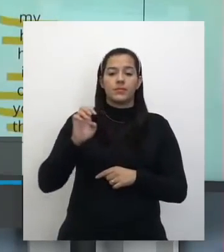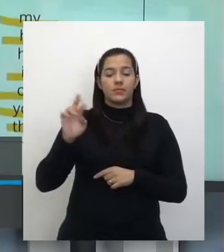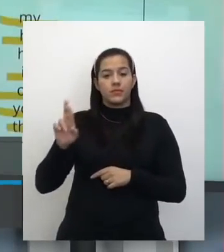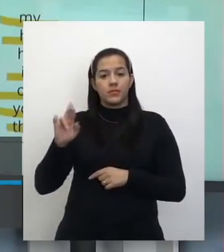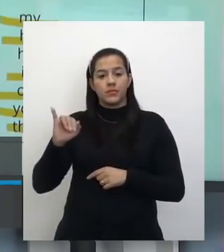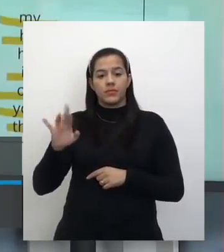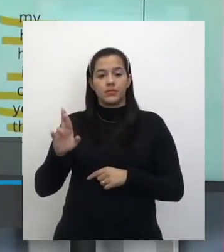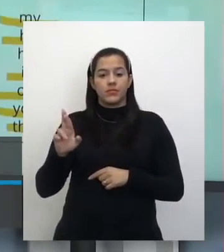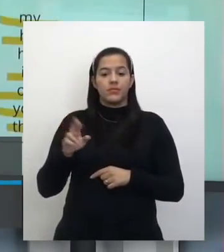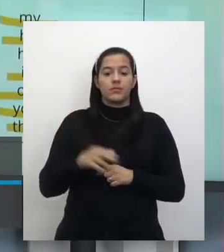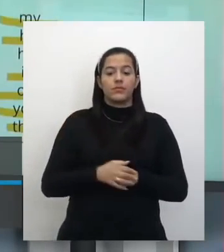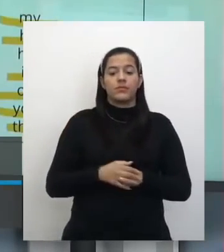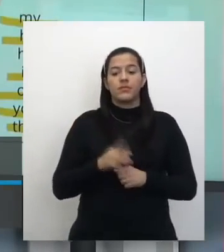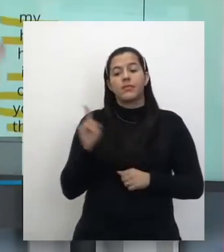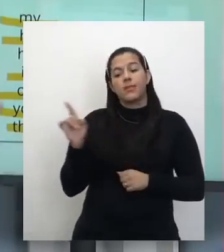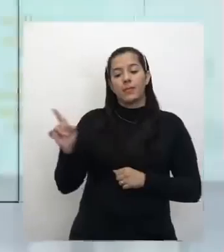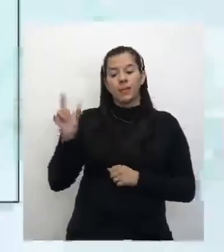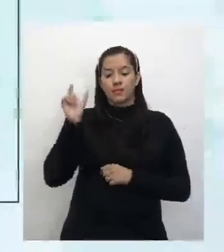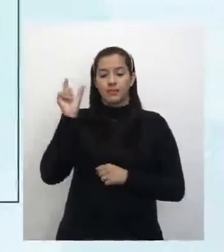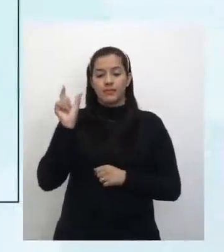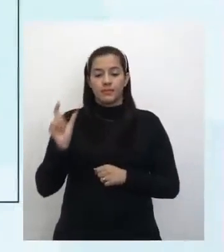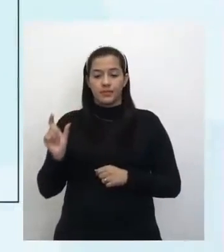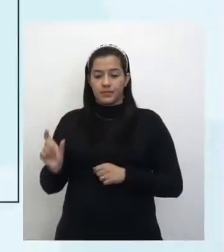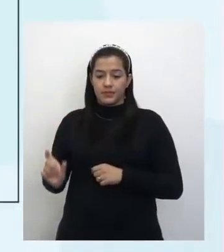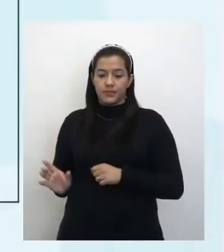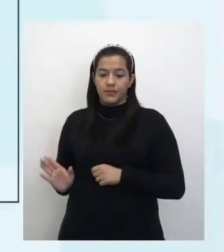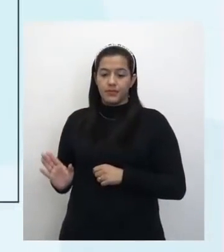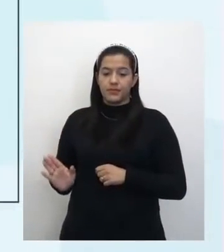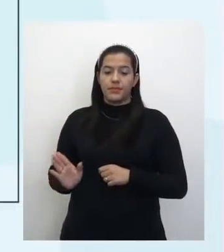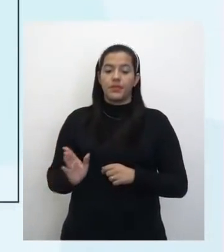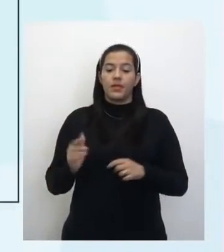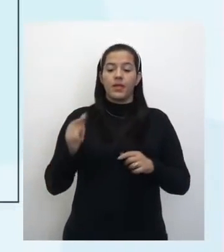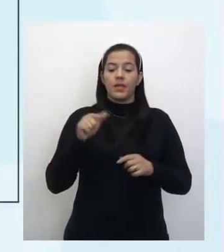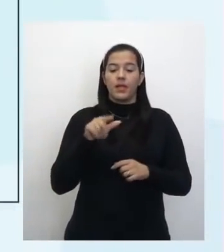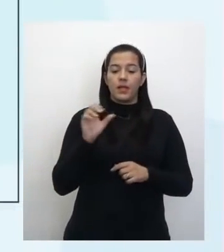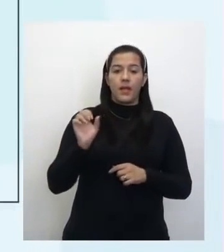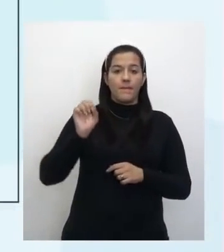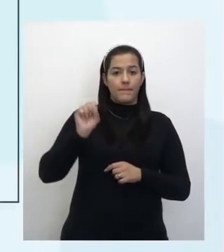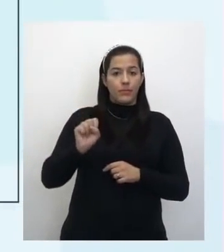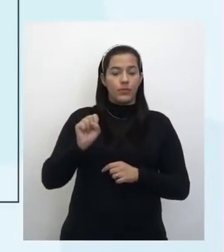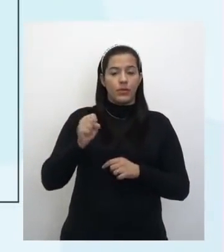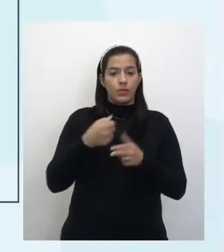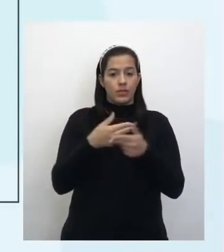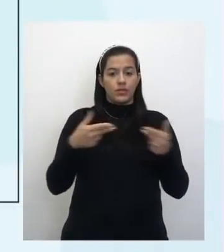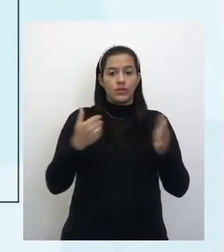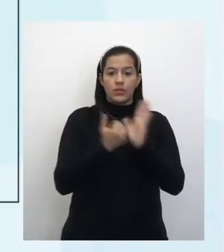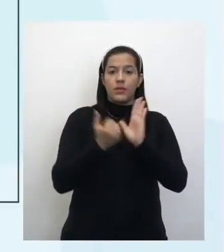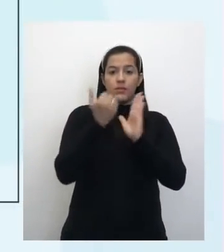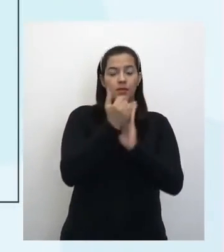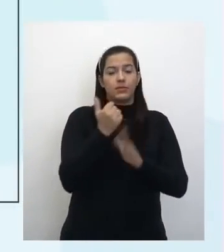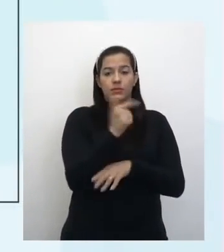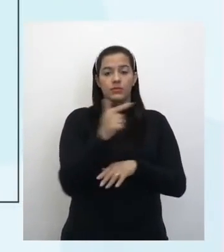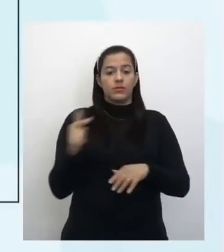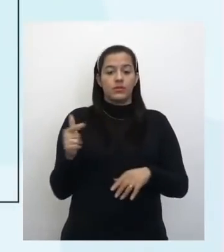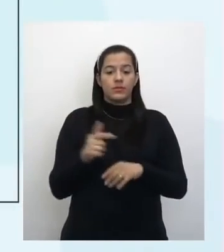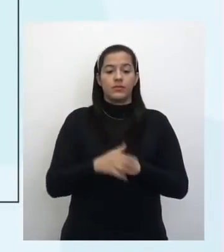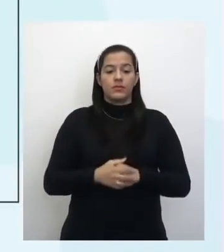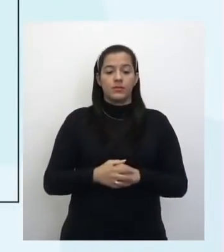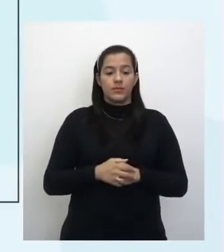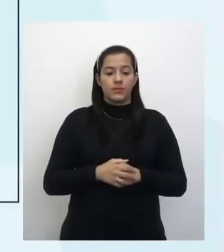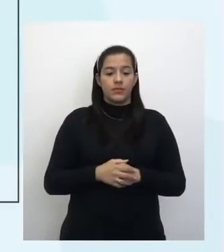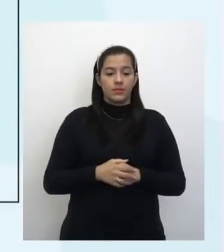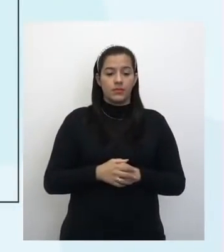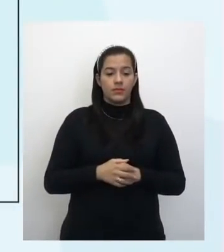toma muito cuidado para não confundir tá essas palavras do jeito que tá aqui elas não tem o plural da coisa então se eu posso falar assim eu posso